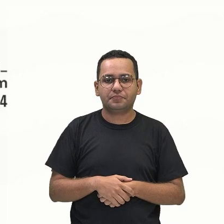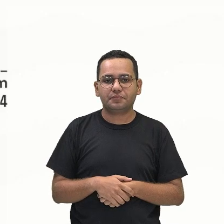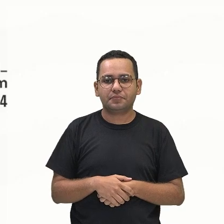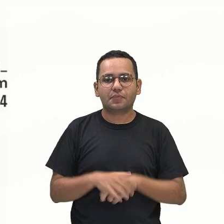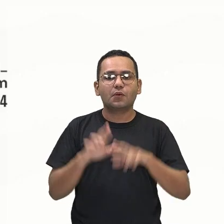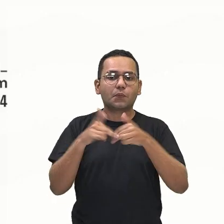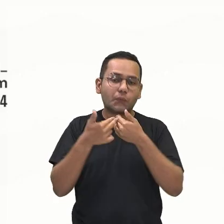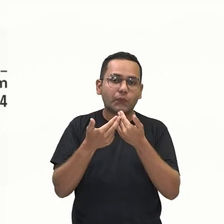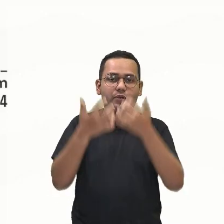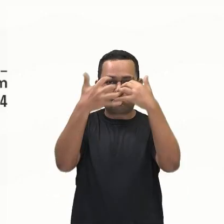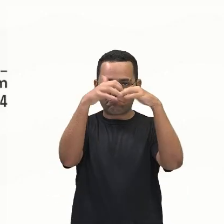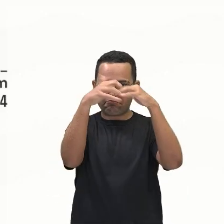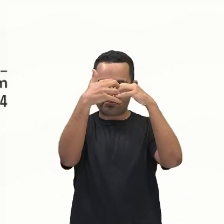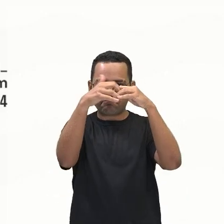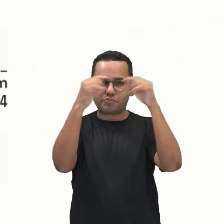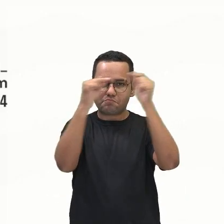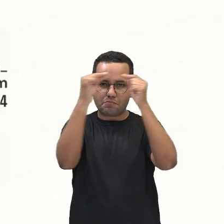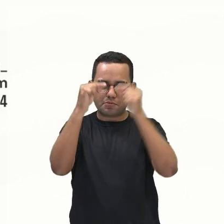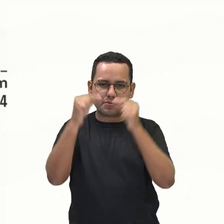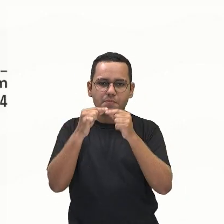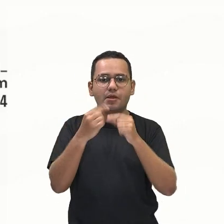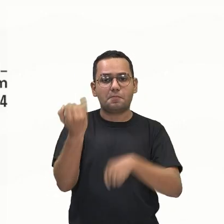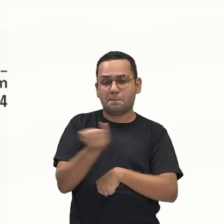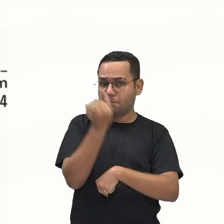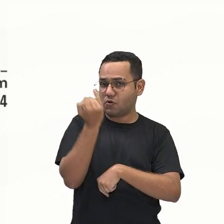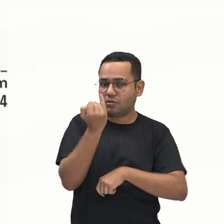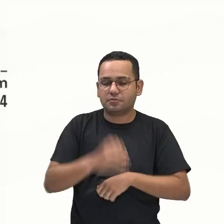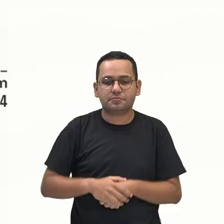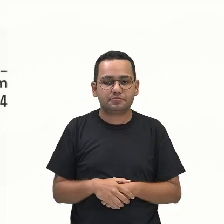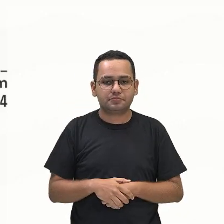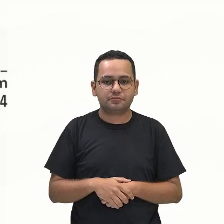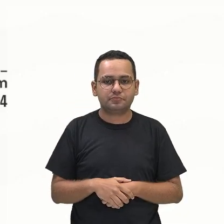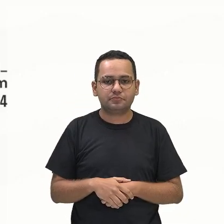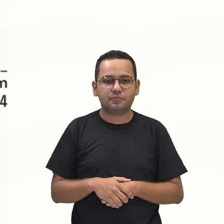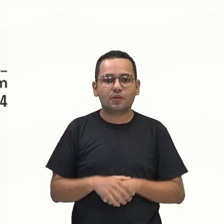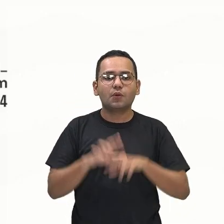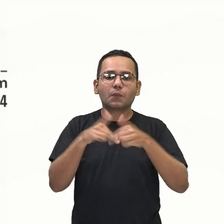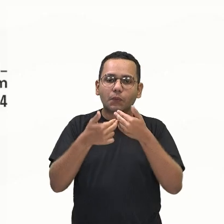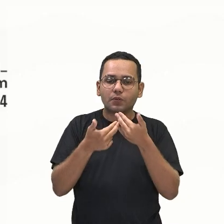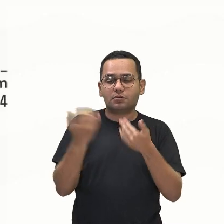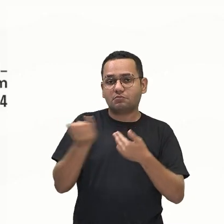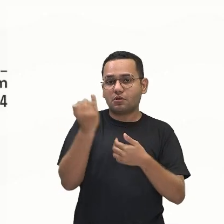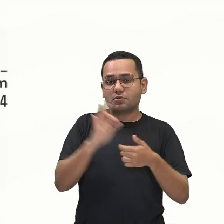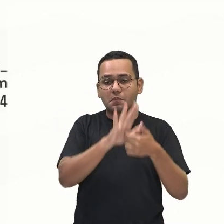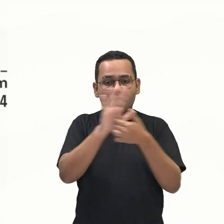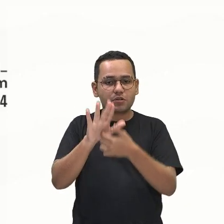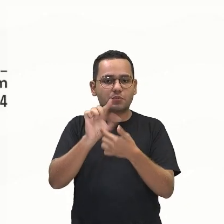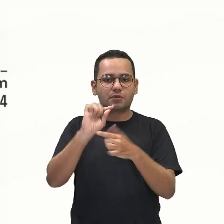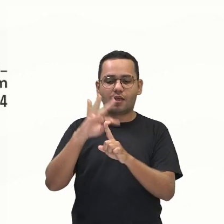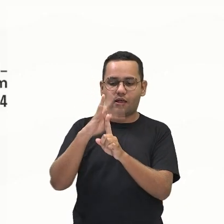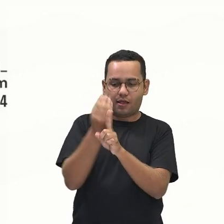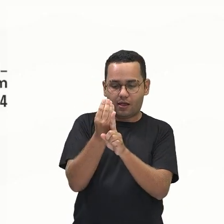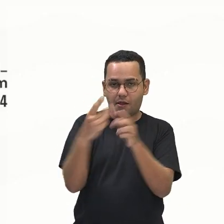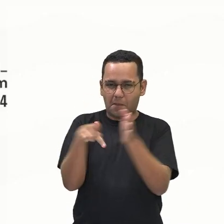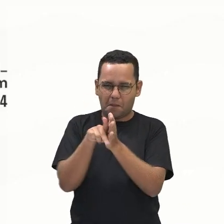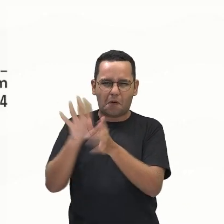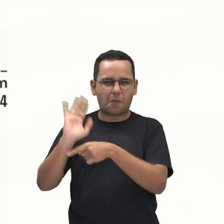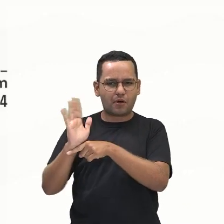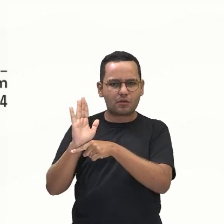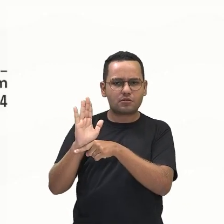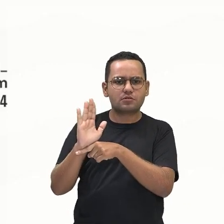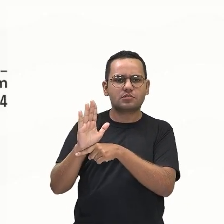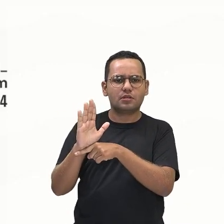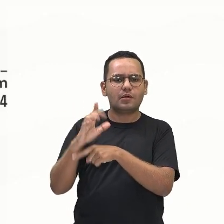potencial cognitivo, ele é muito relevante. É prudente apontar diante disso que a arte cinematográfica deve